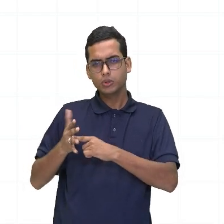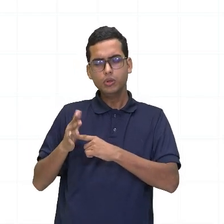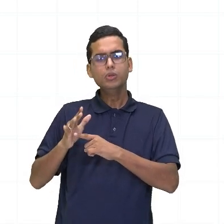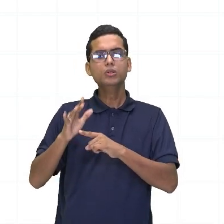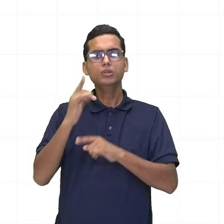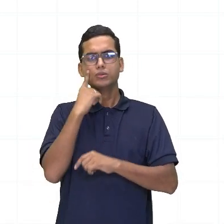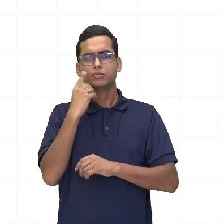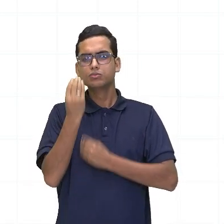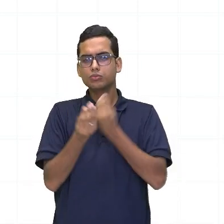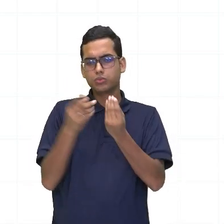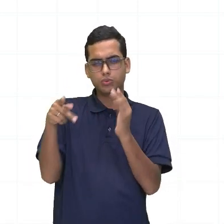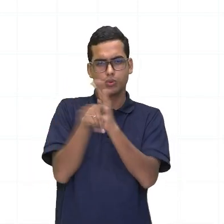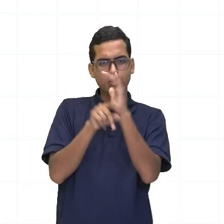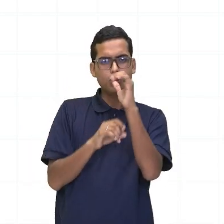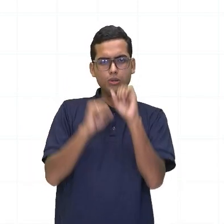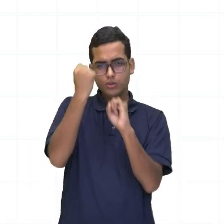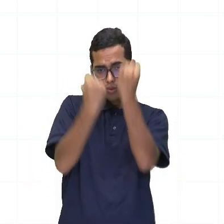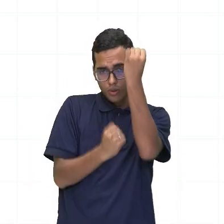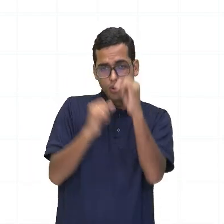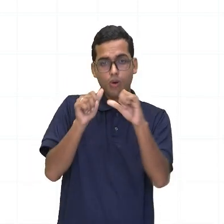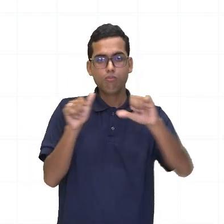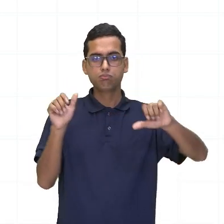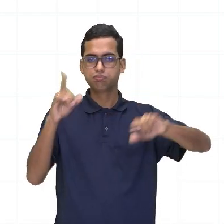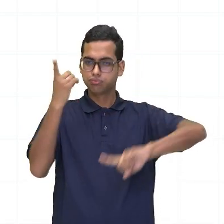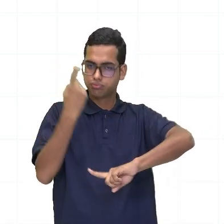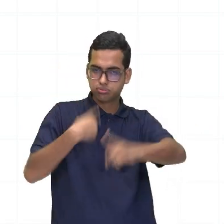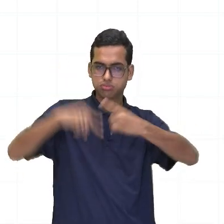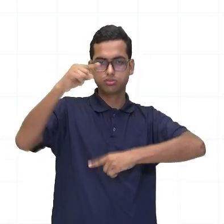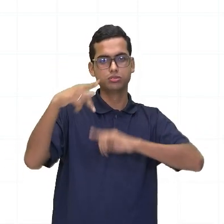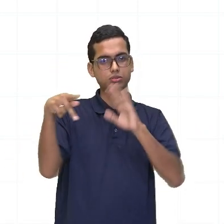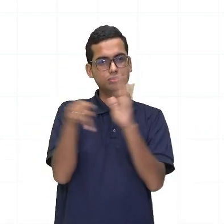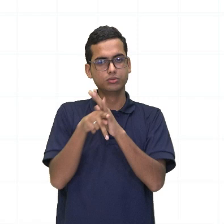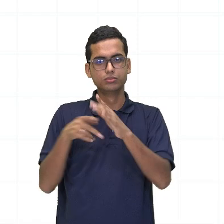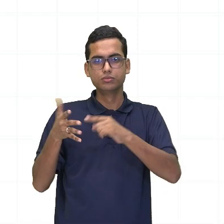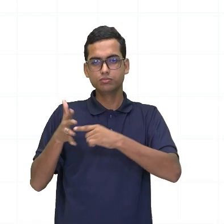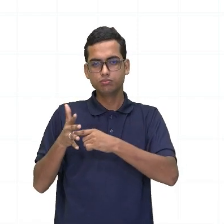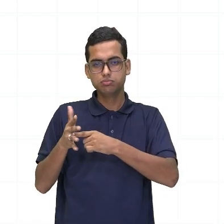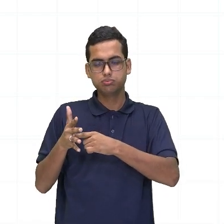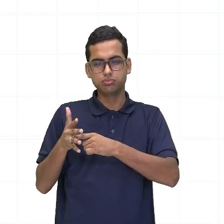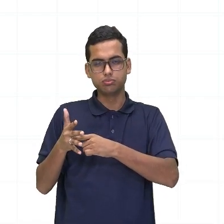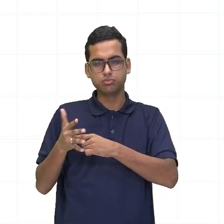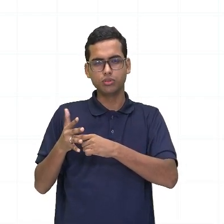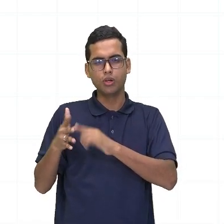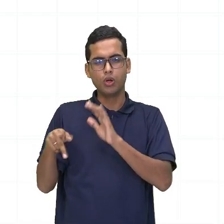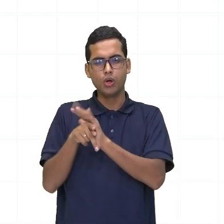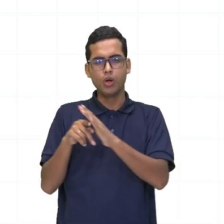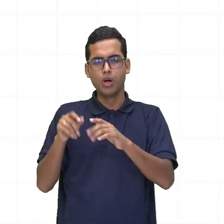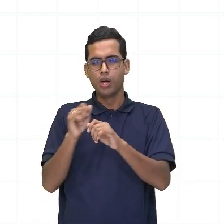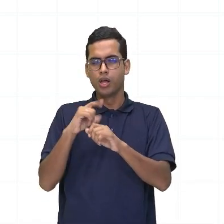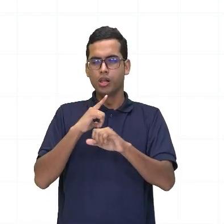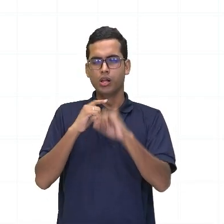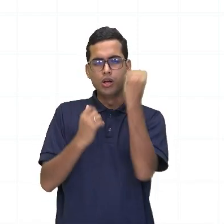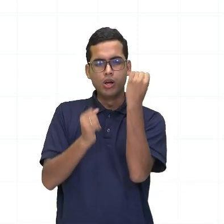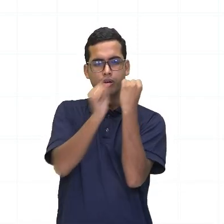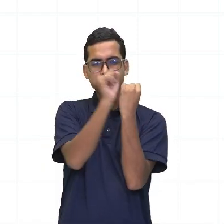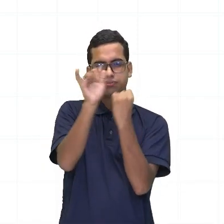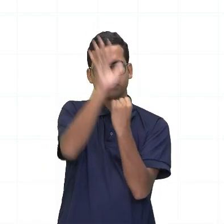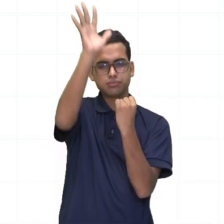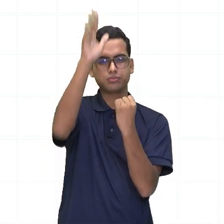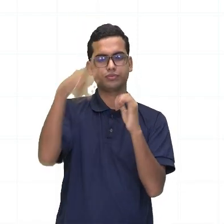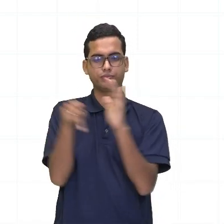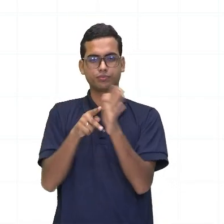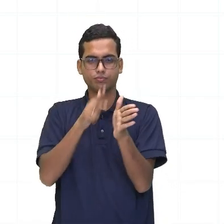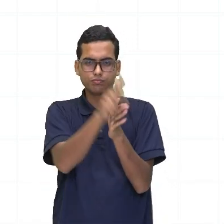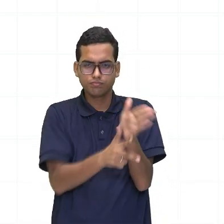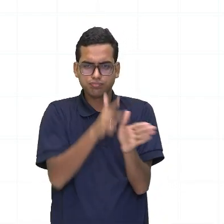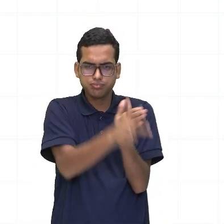indústria, substituindo os mecanismos a vapor, que eram enormes, e na época responsáveis por mover